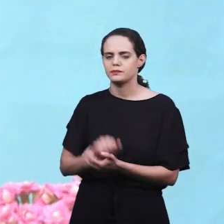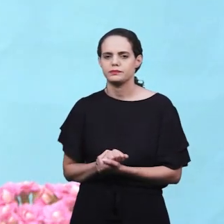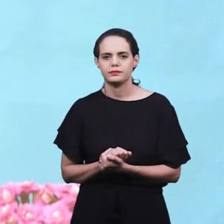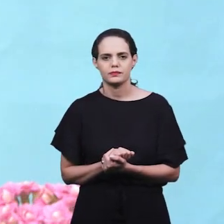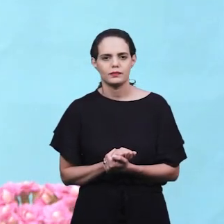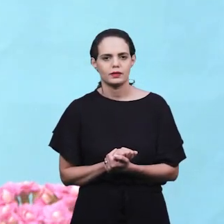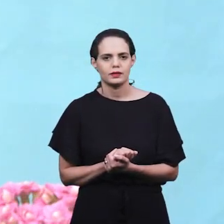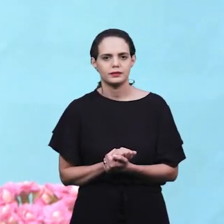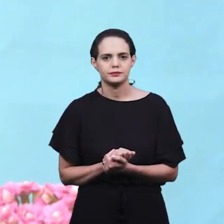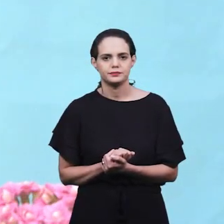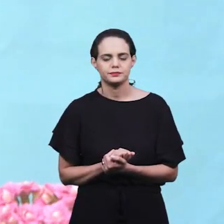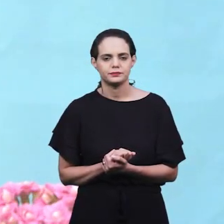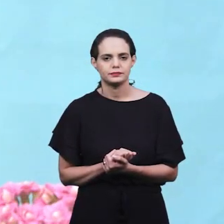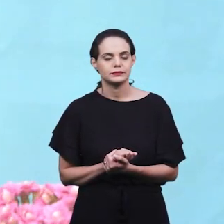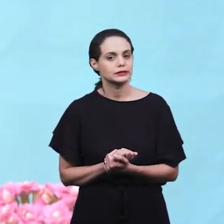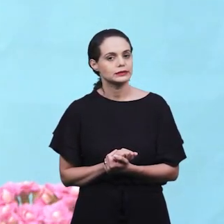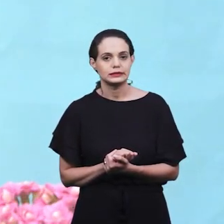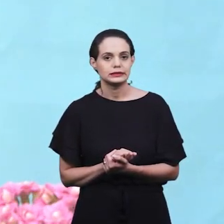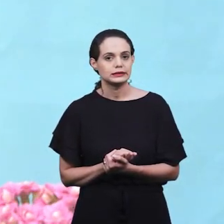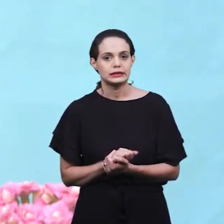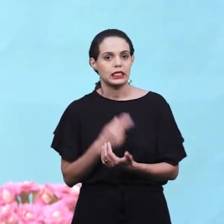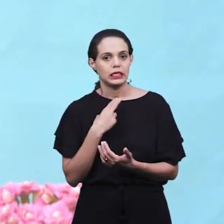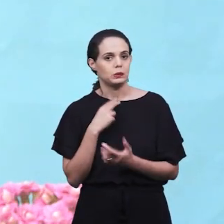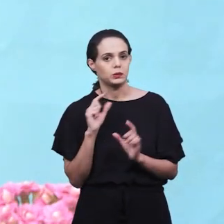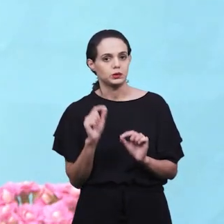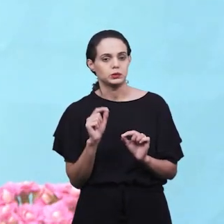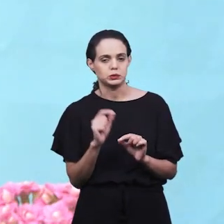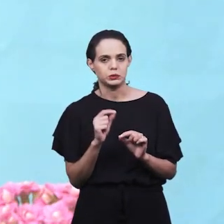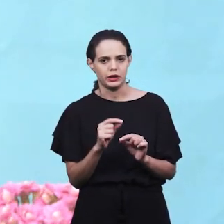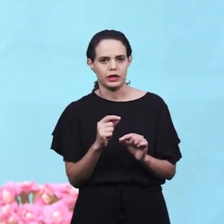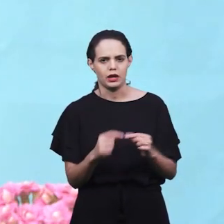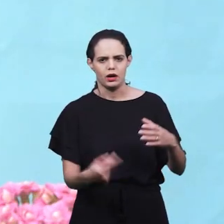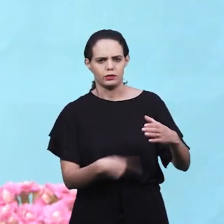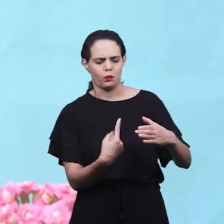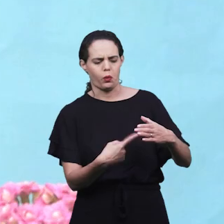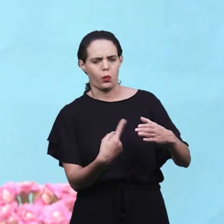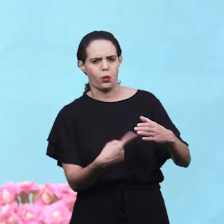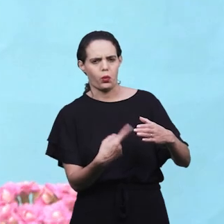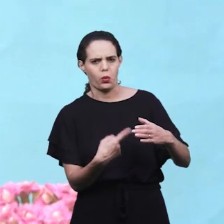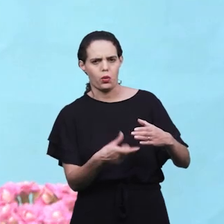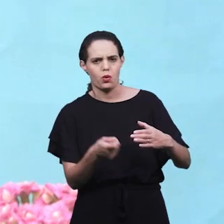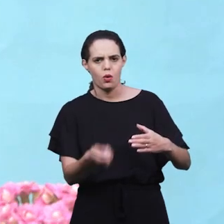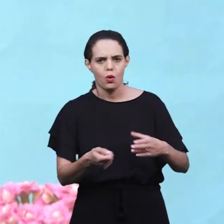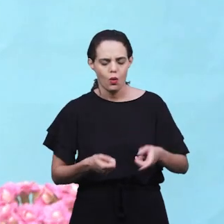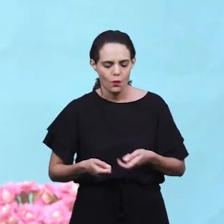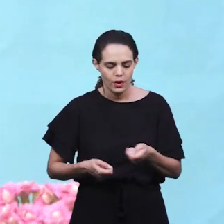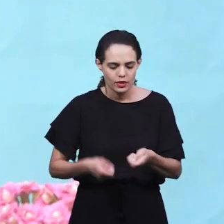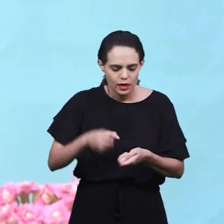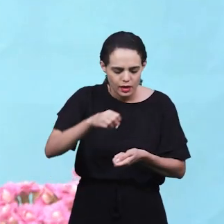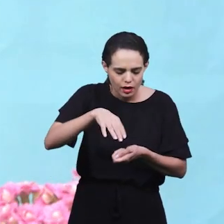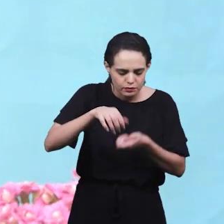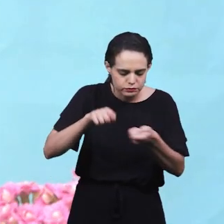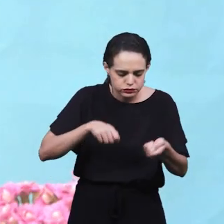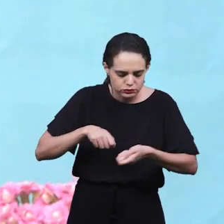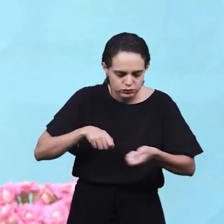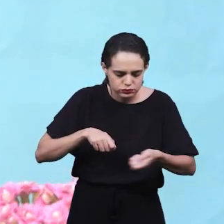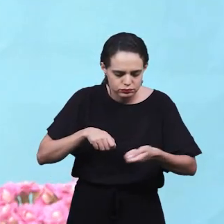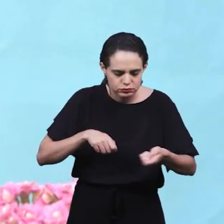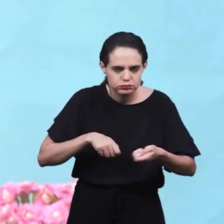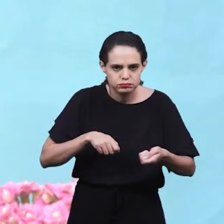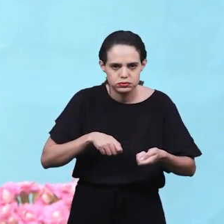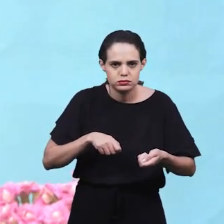recomendado utilizar o liquidificador ou a peneira ou o mix, pois os alimentos podem